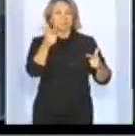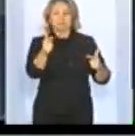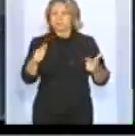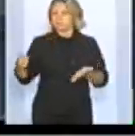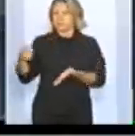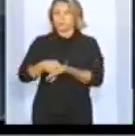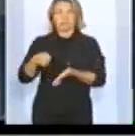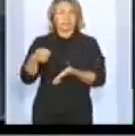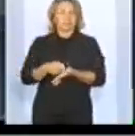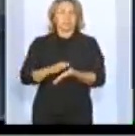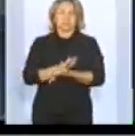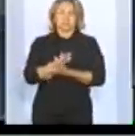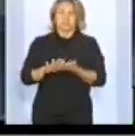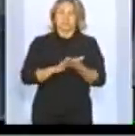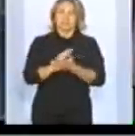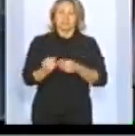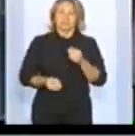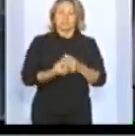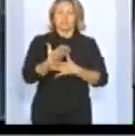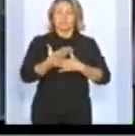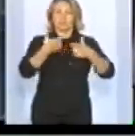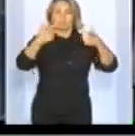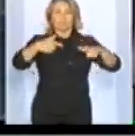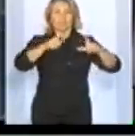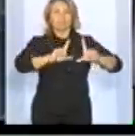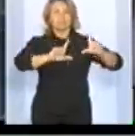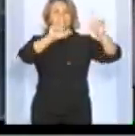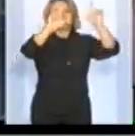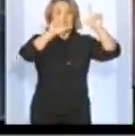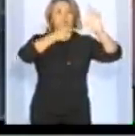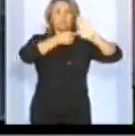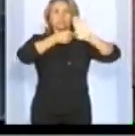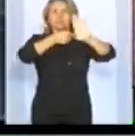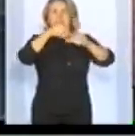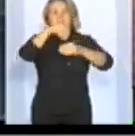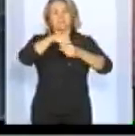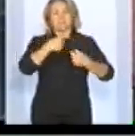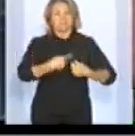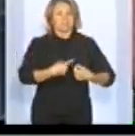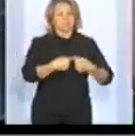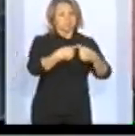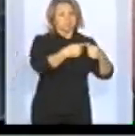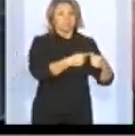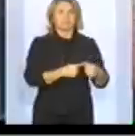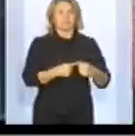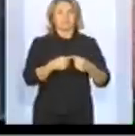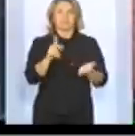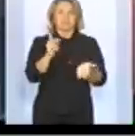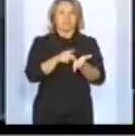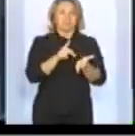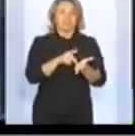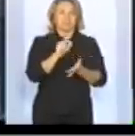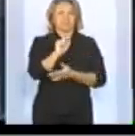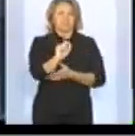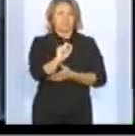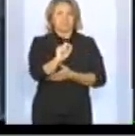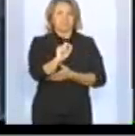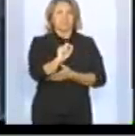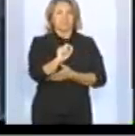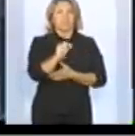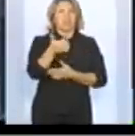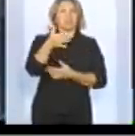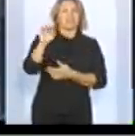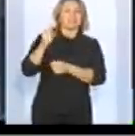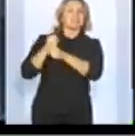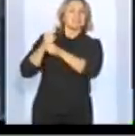obrigação de áreas de cobertura naquelas cidades, que, na verdade, há 10